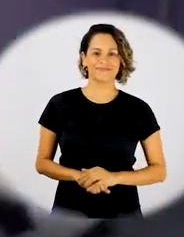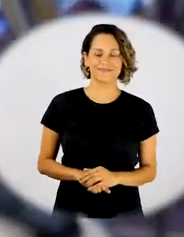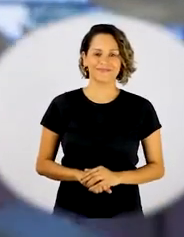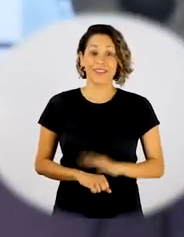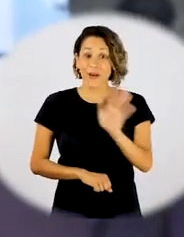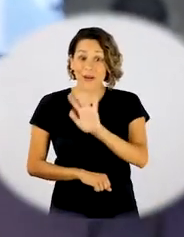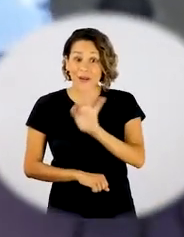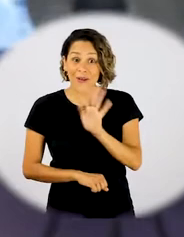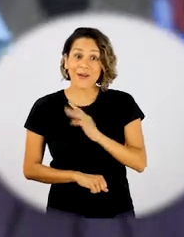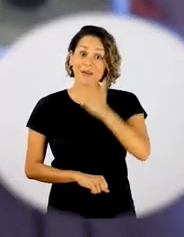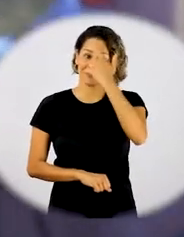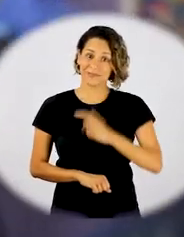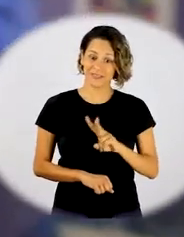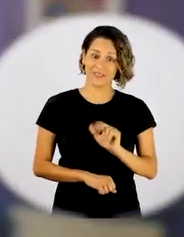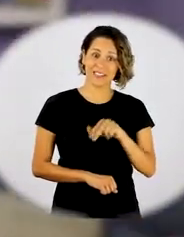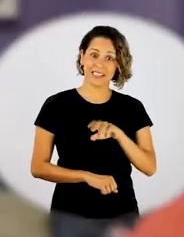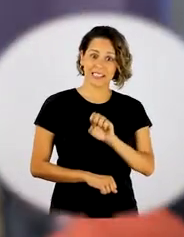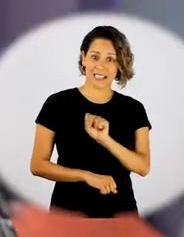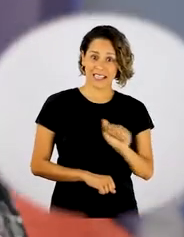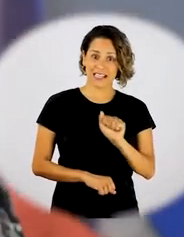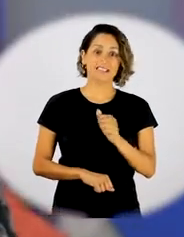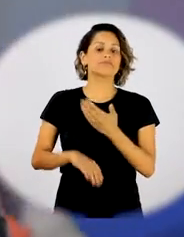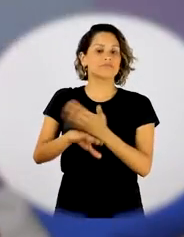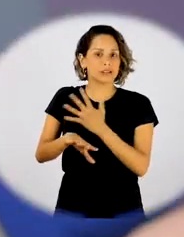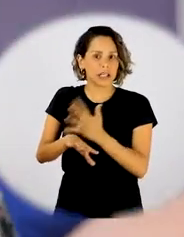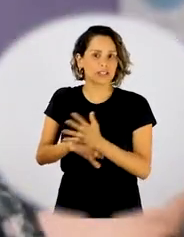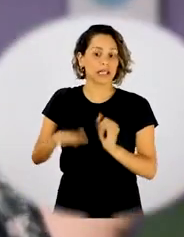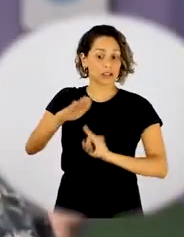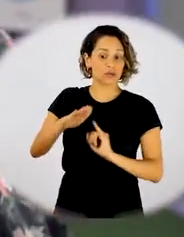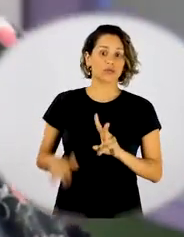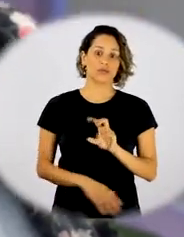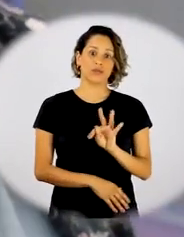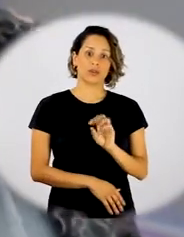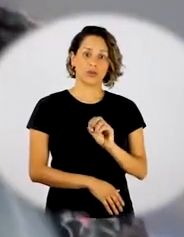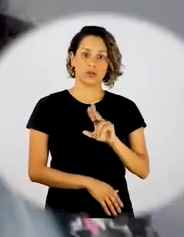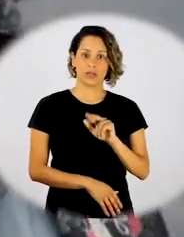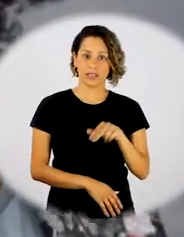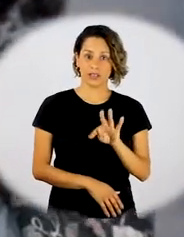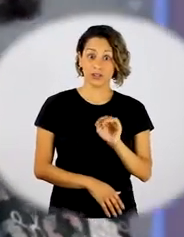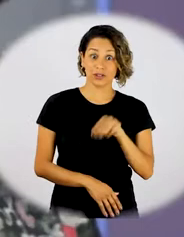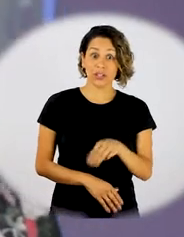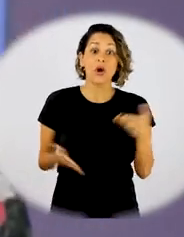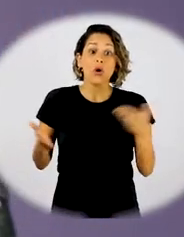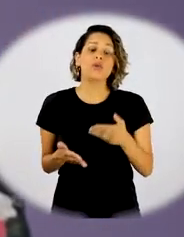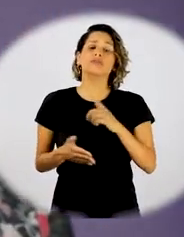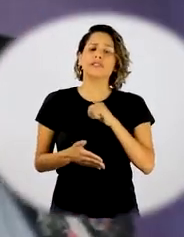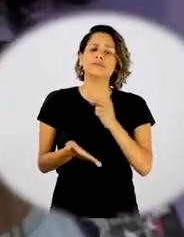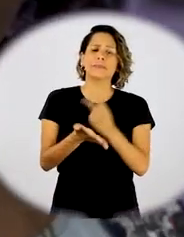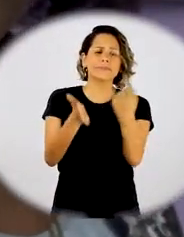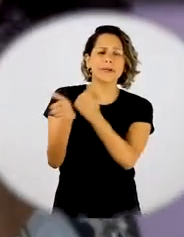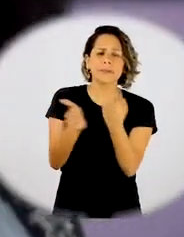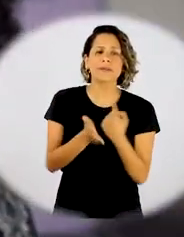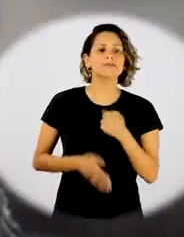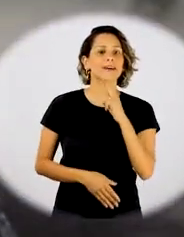Oi, pessoal, meu nome é Vanessa, eu sou estagiária aqui do Instituto Votorantim e hoje eu vou responder uma pergunta que sempre